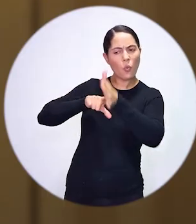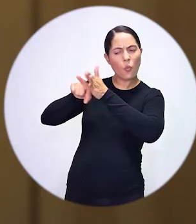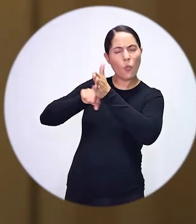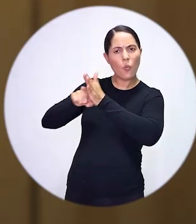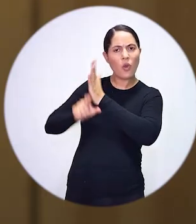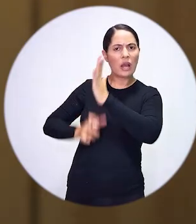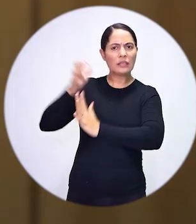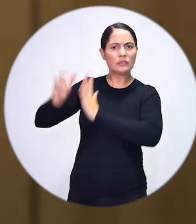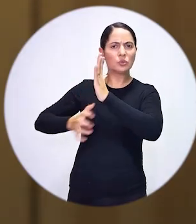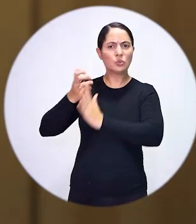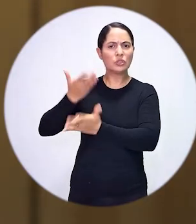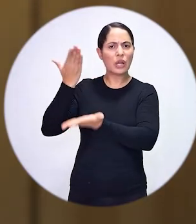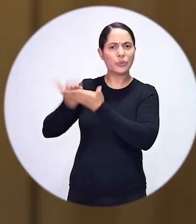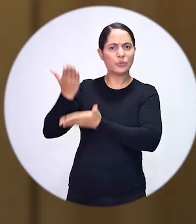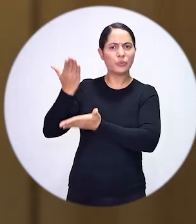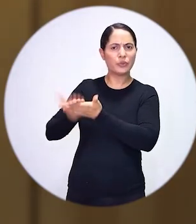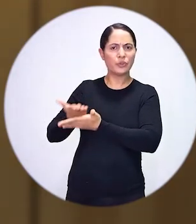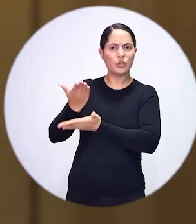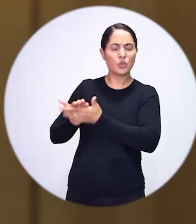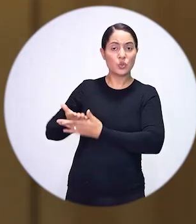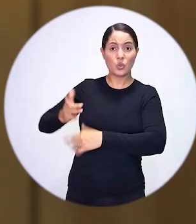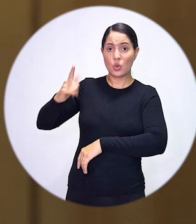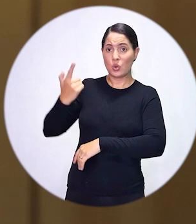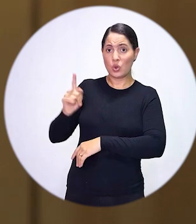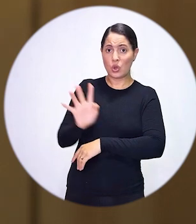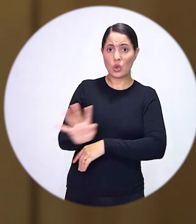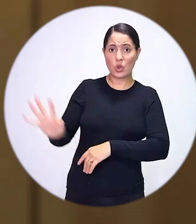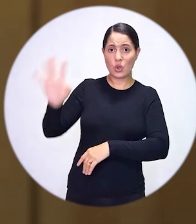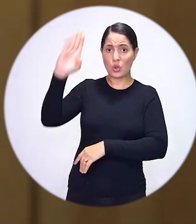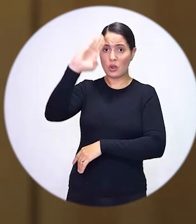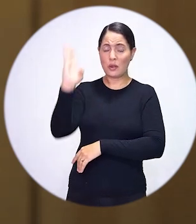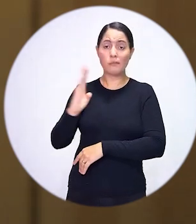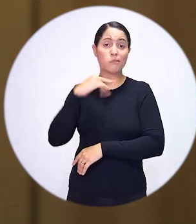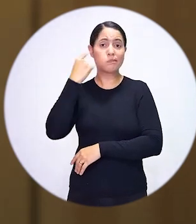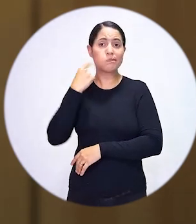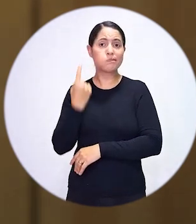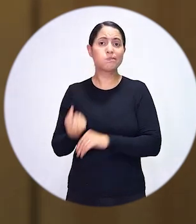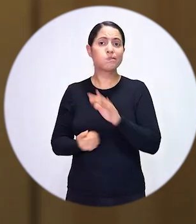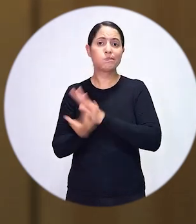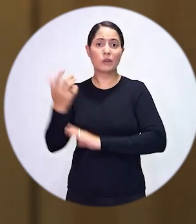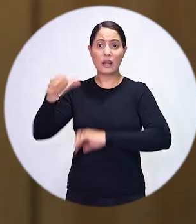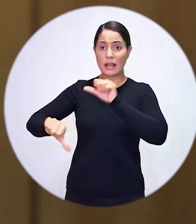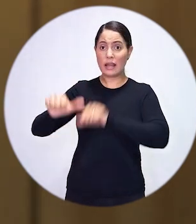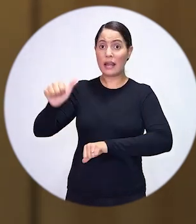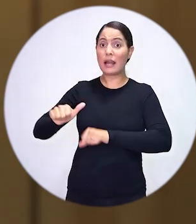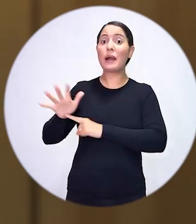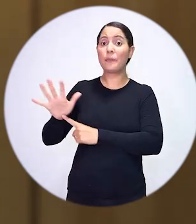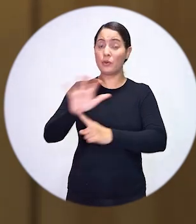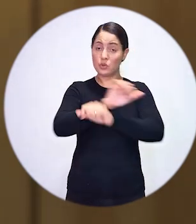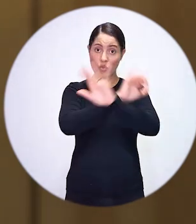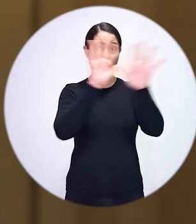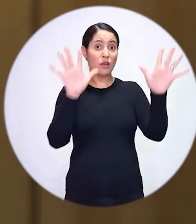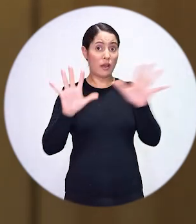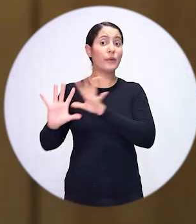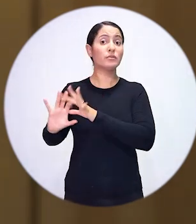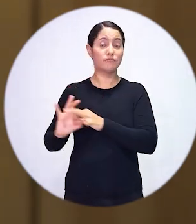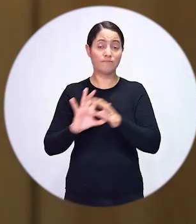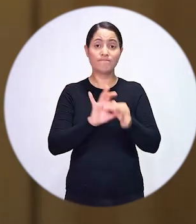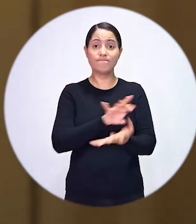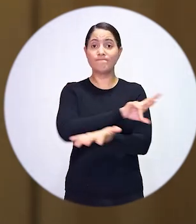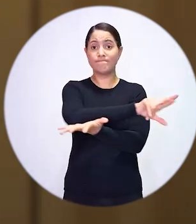Uma análise dos dados colhidos no primeiro estudo demográfico da advocacia brasileira revelou um panorama significativo